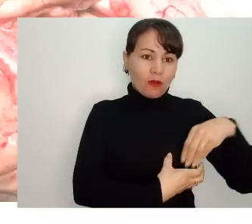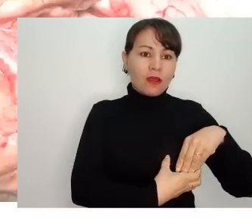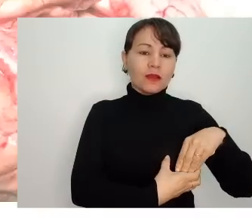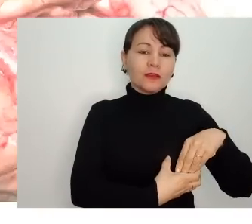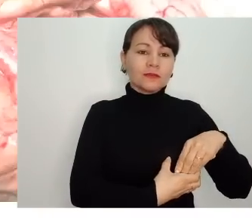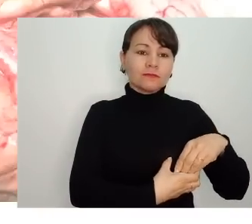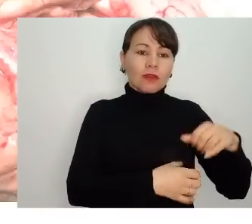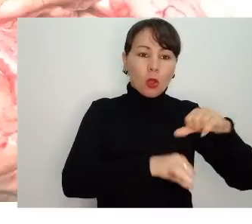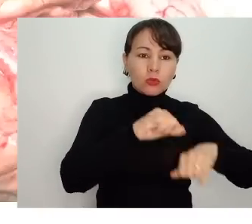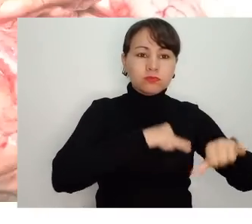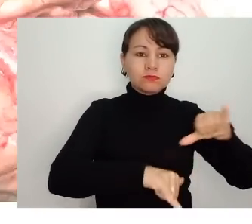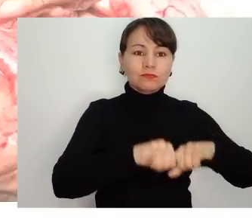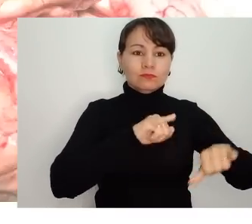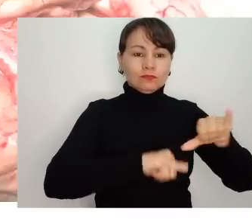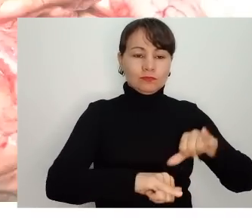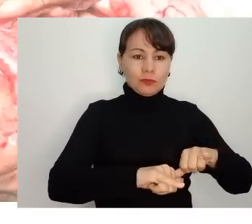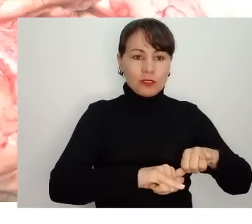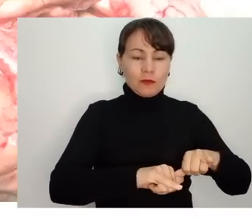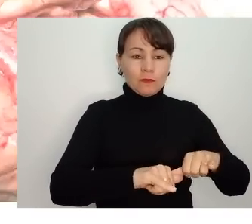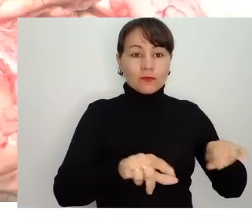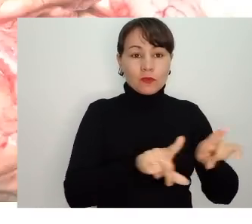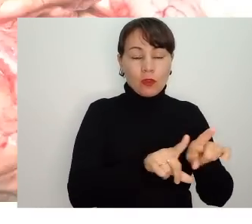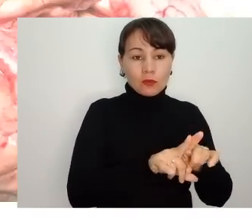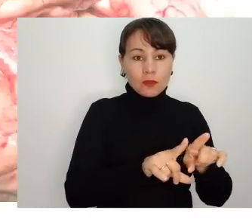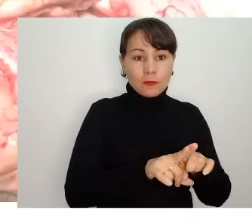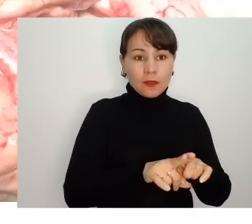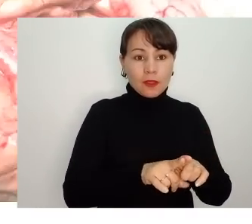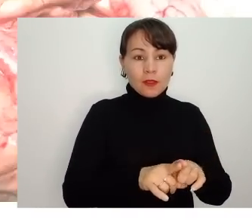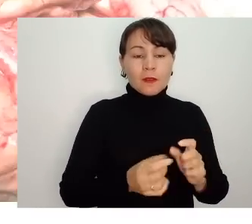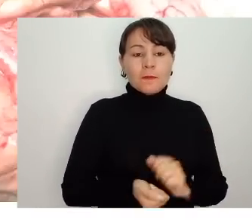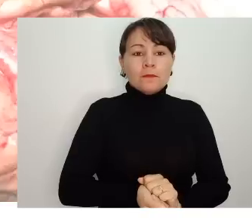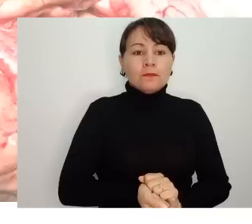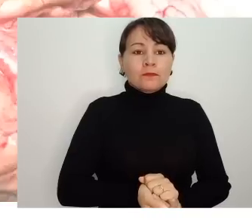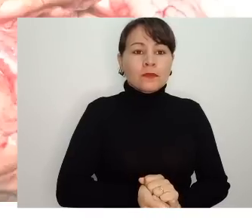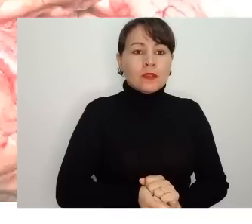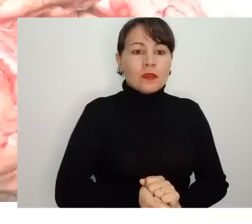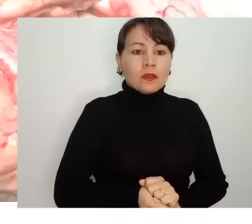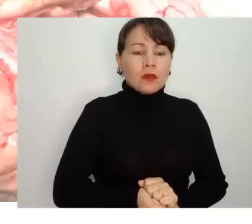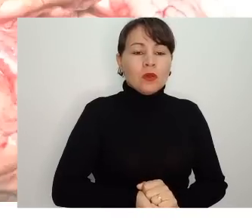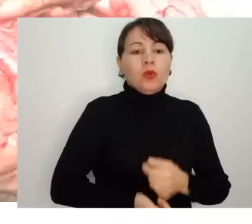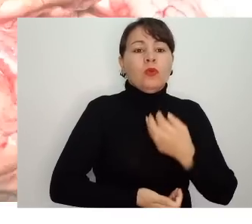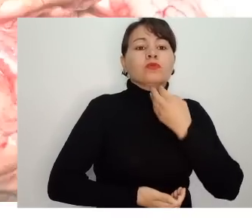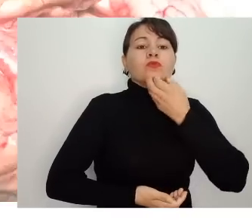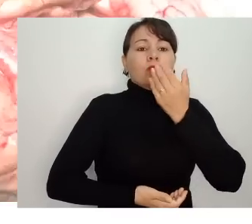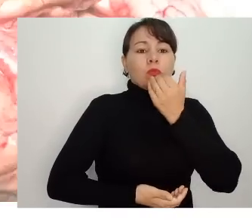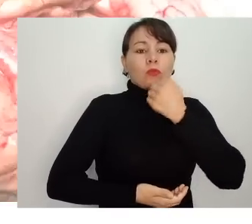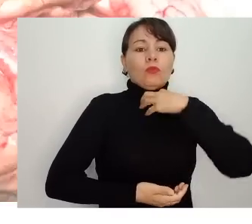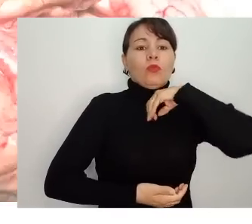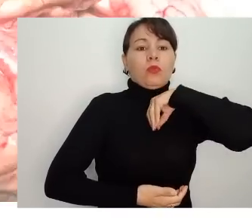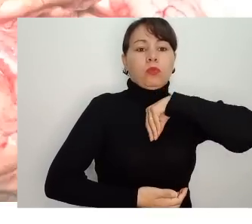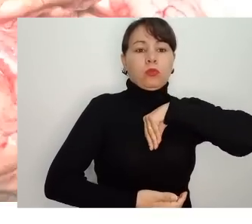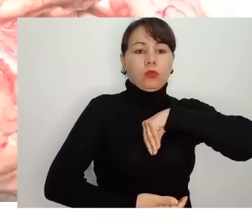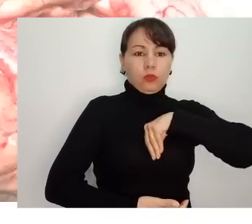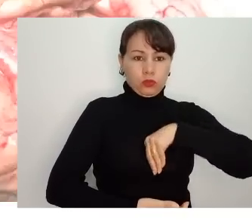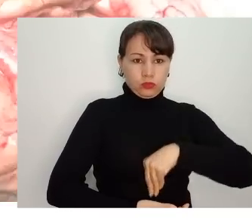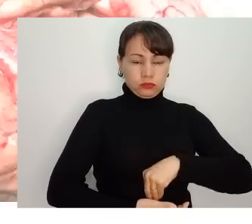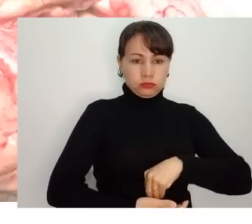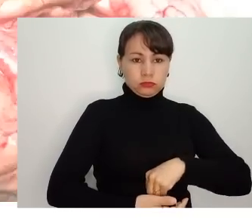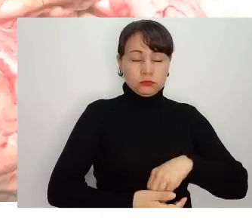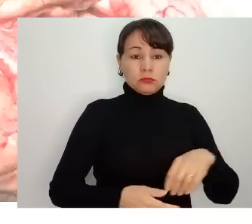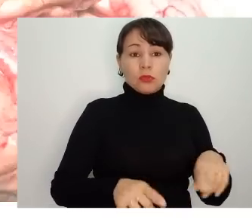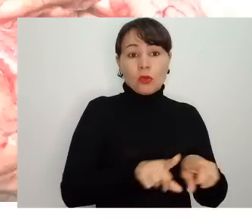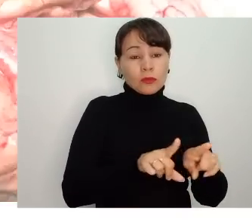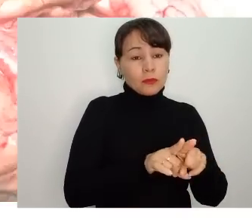estrutural interna e química, assim como o sistema gastrointestinal ou até